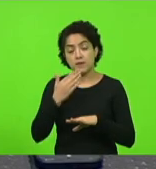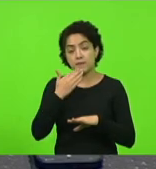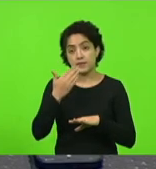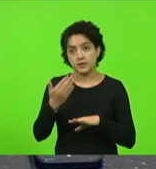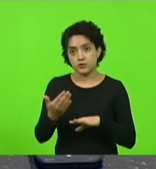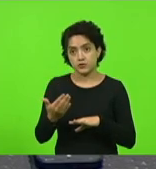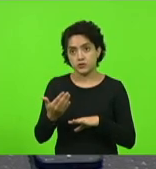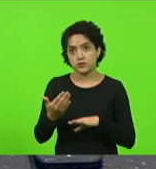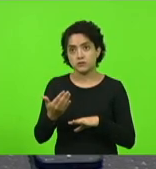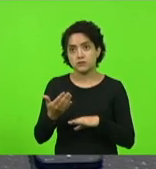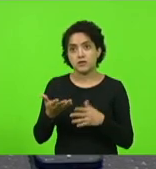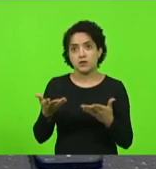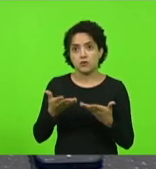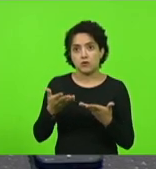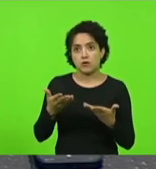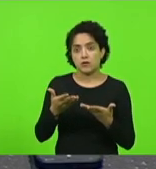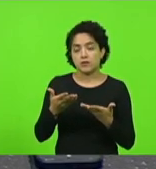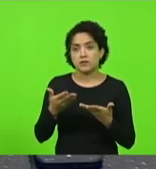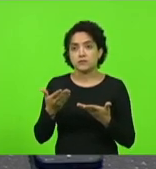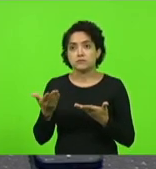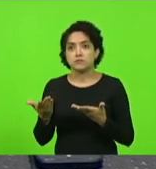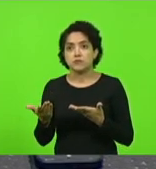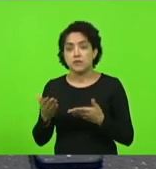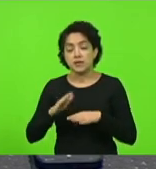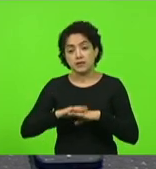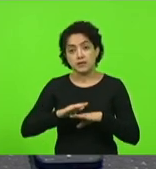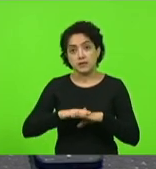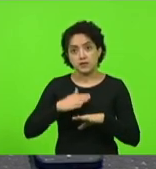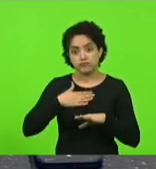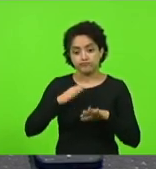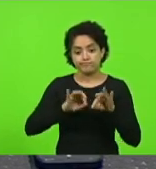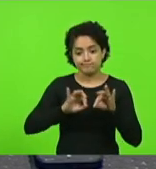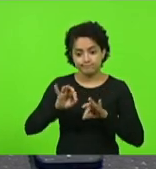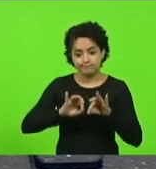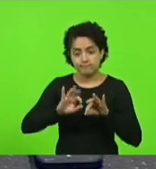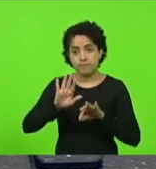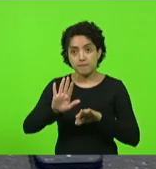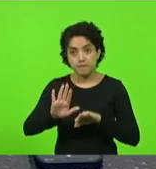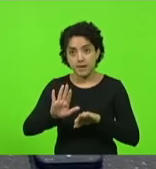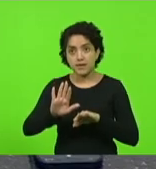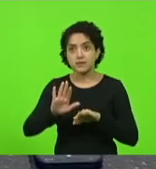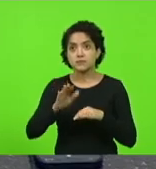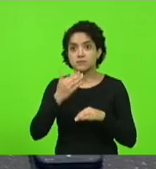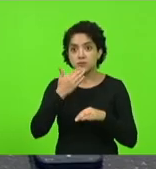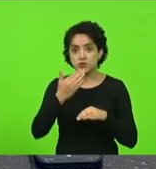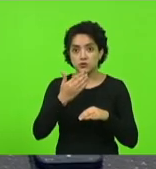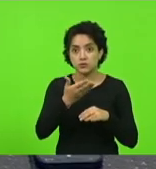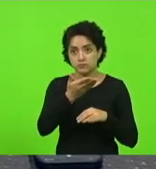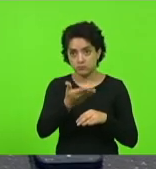agora não quero recomendar, até porque sou autor, mas solicitar não apenas a bancada,